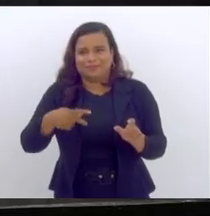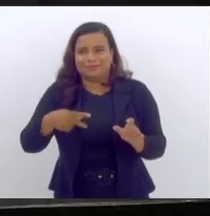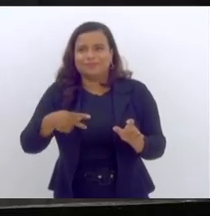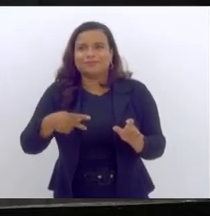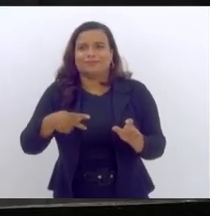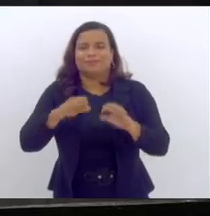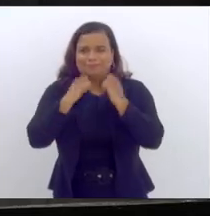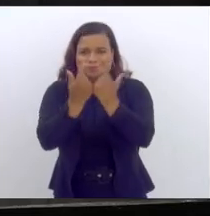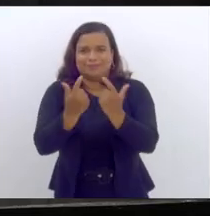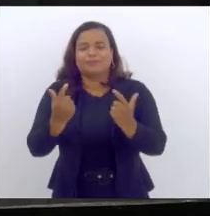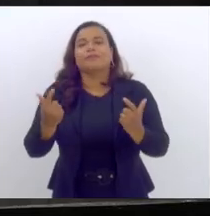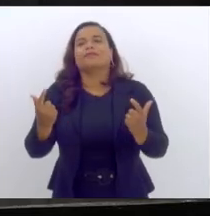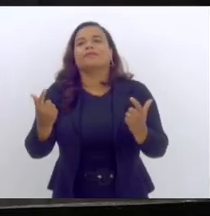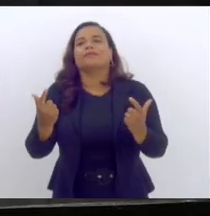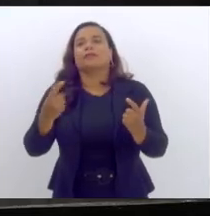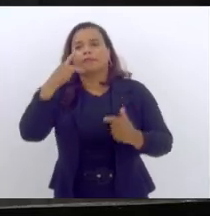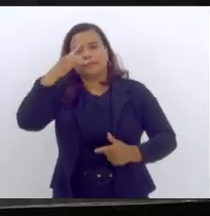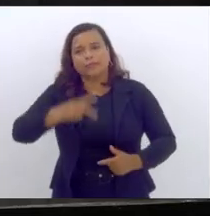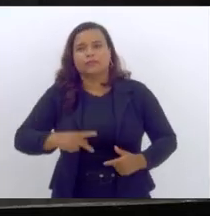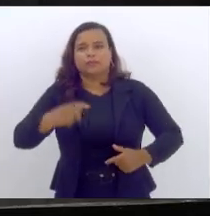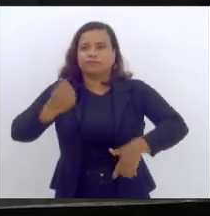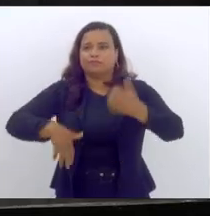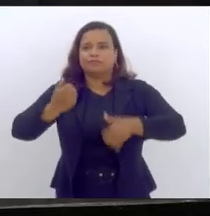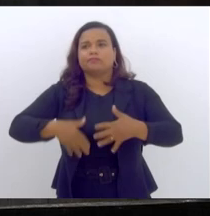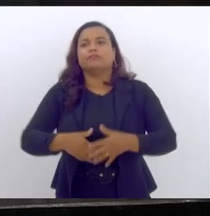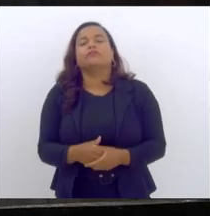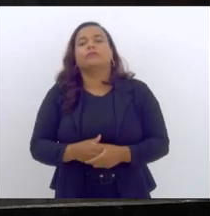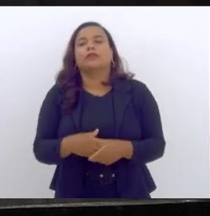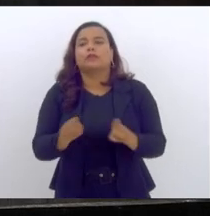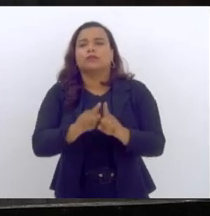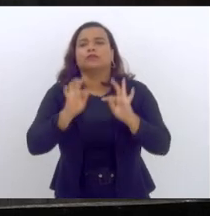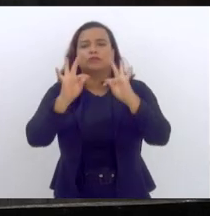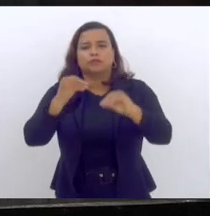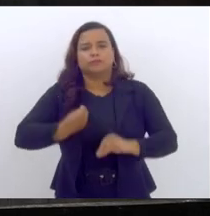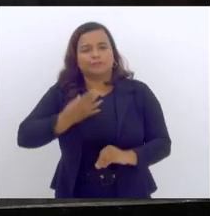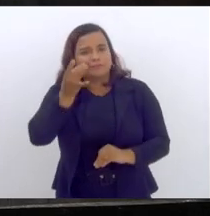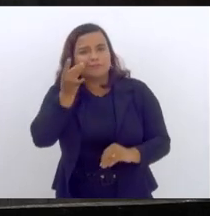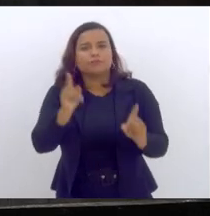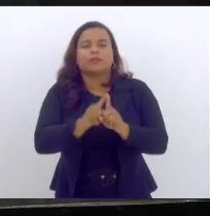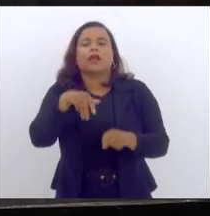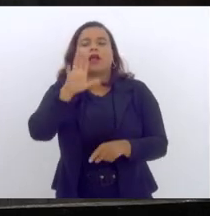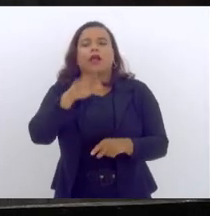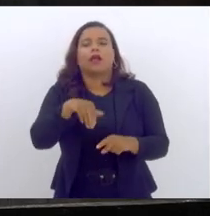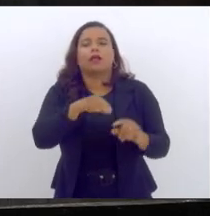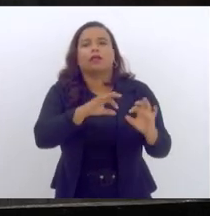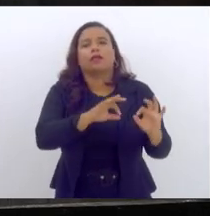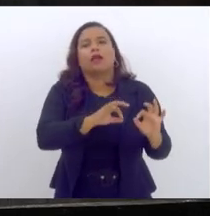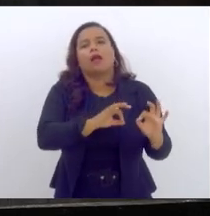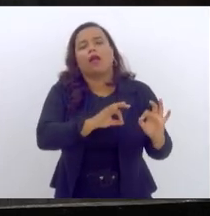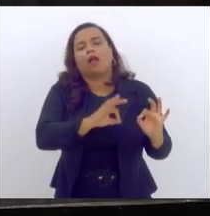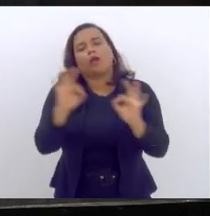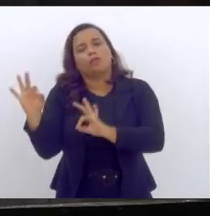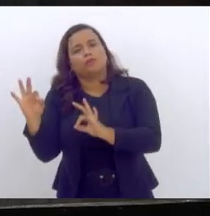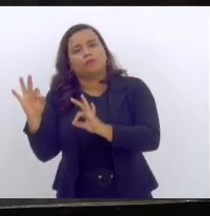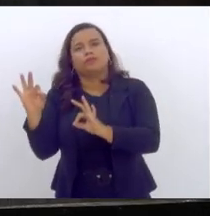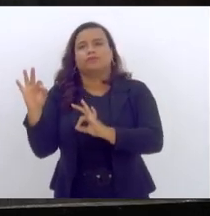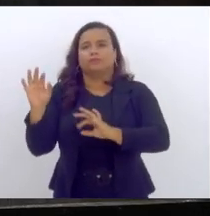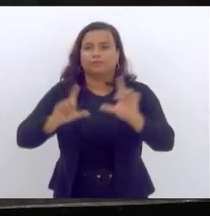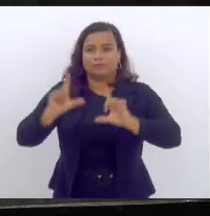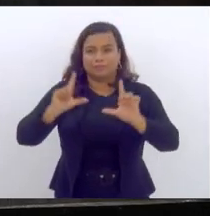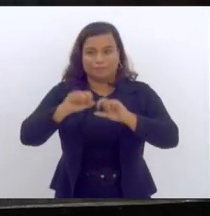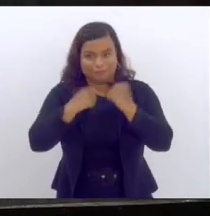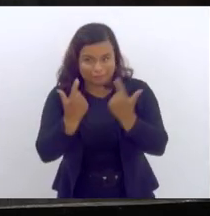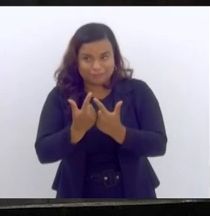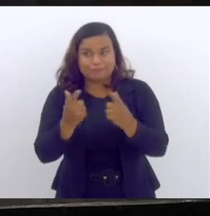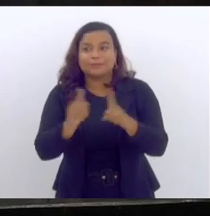presentes a todos aqueles que nos acompanham né através do canal alerj dizer